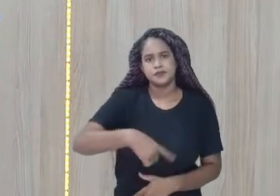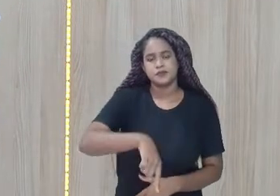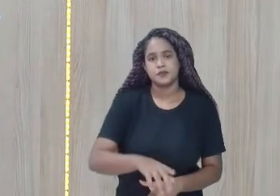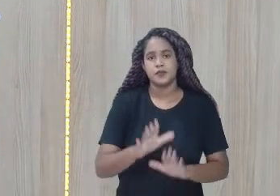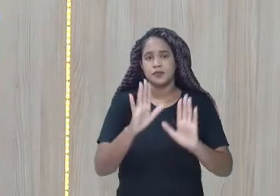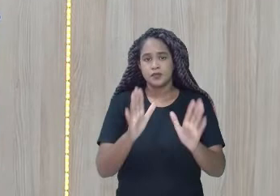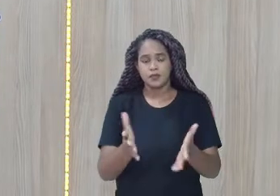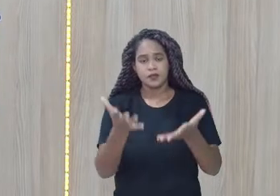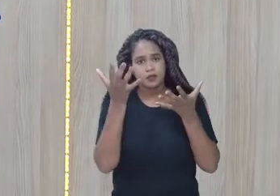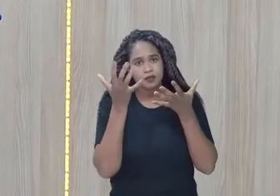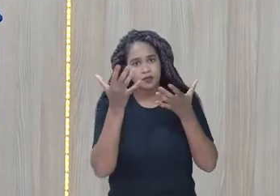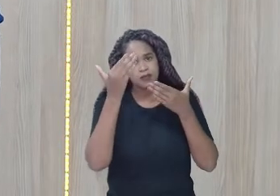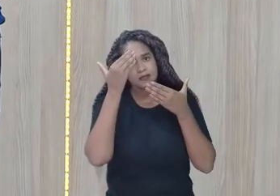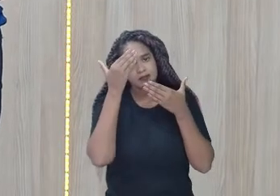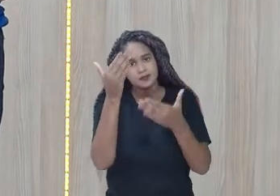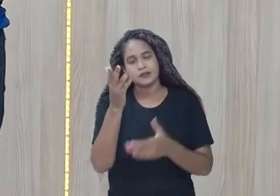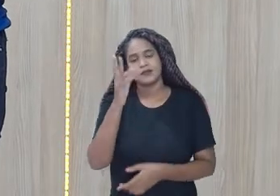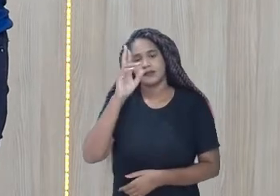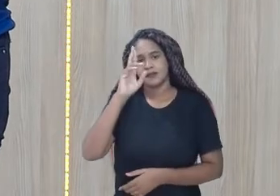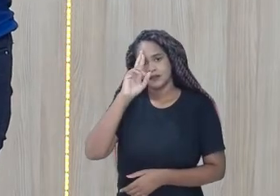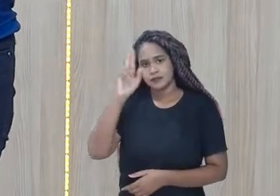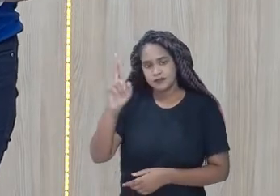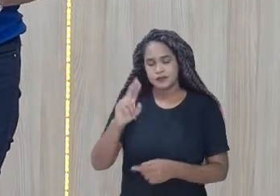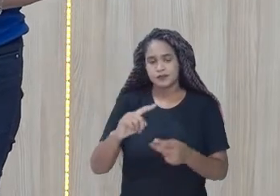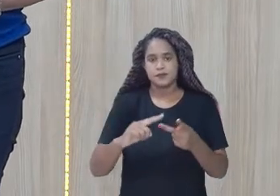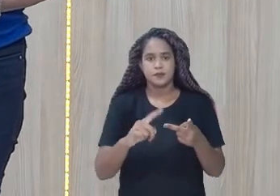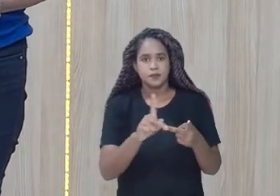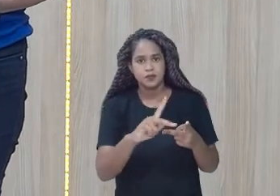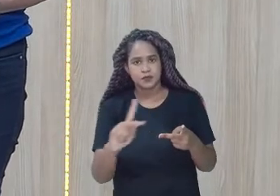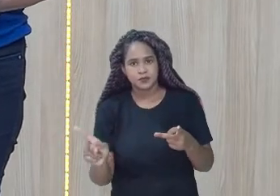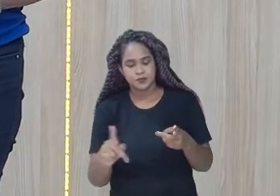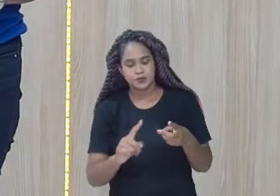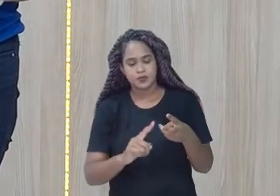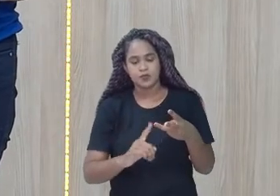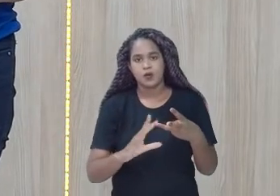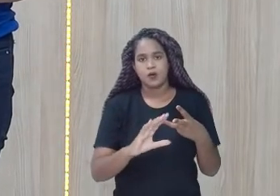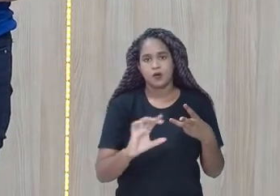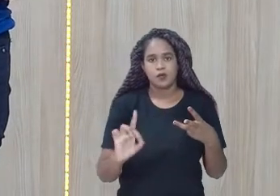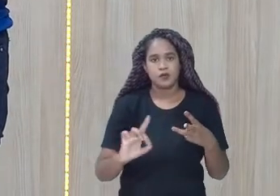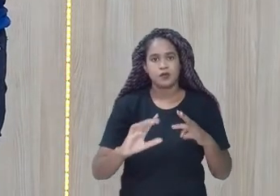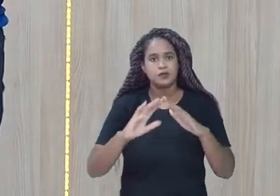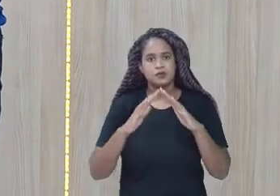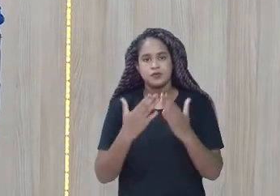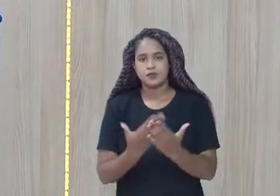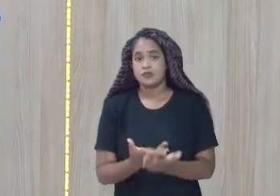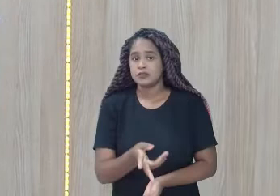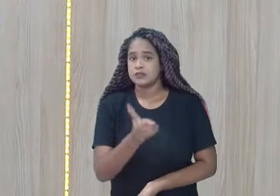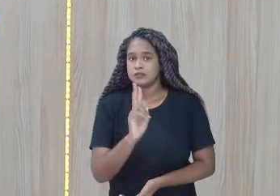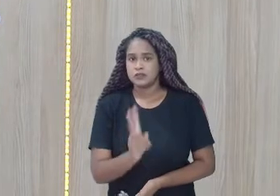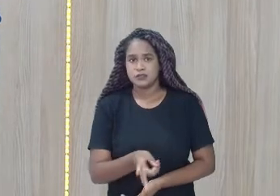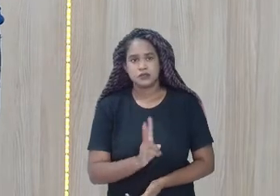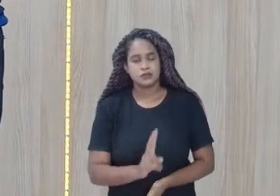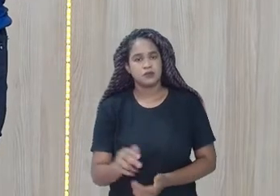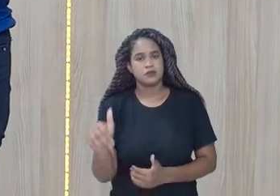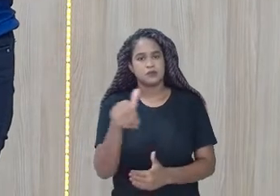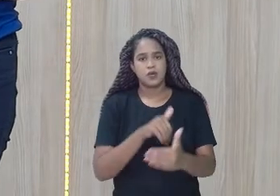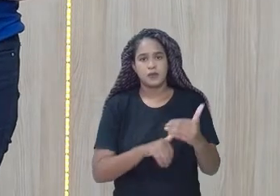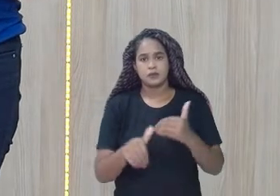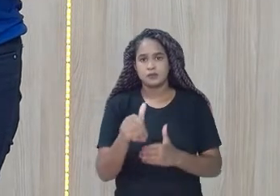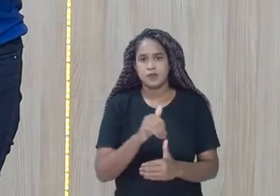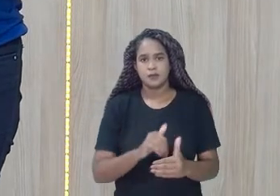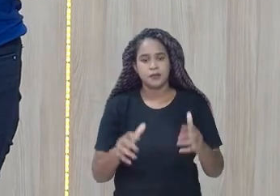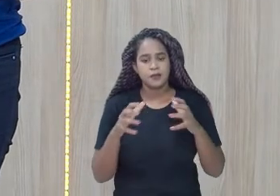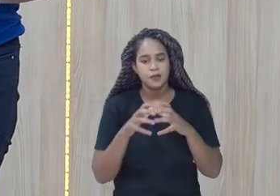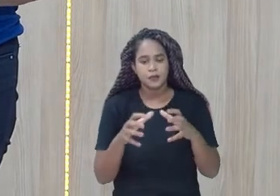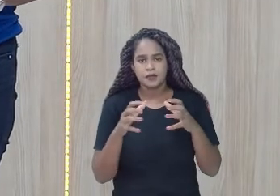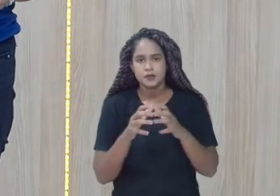aos gestores, professores, coordenadores das escolas que estão sempre aí, uns grandes parceiros nossos,